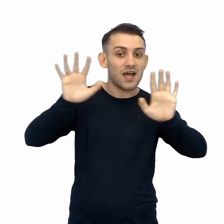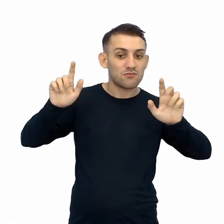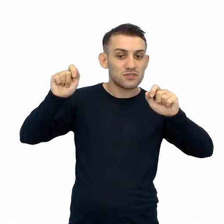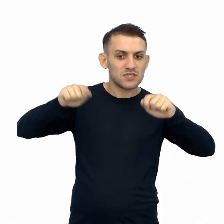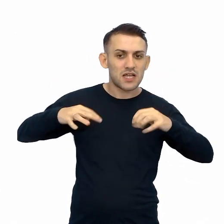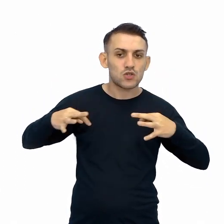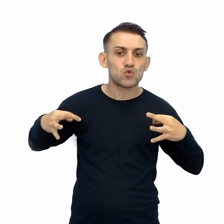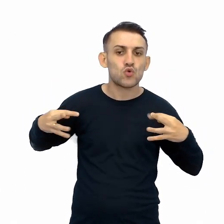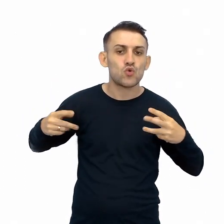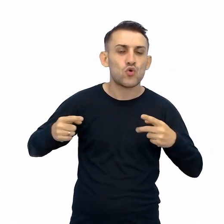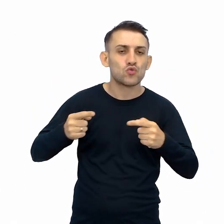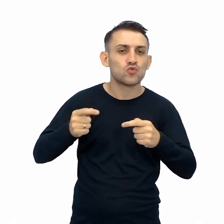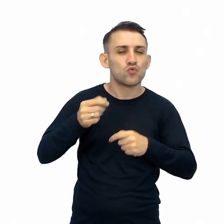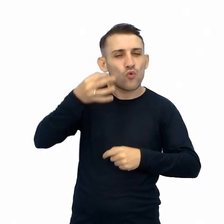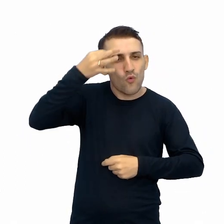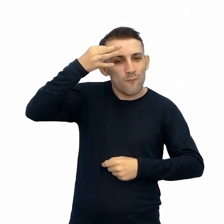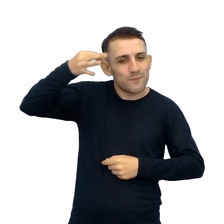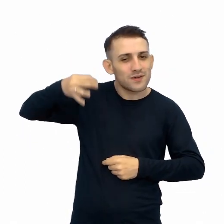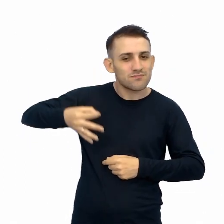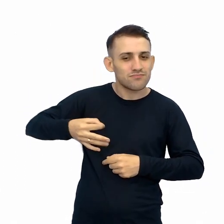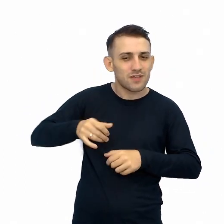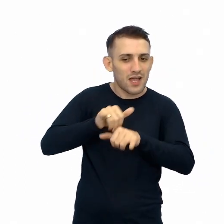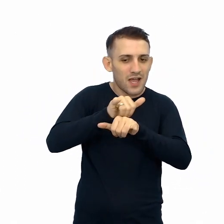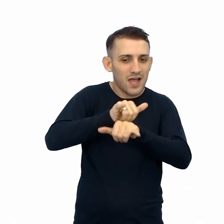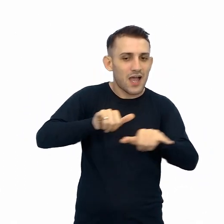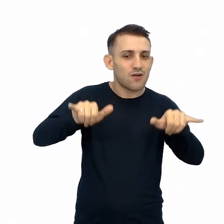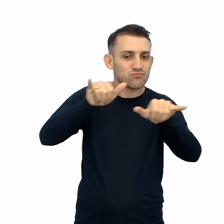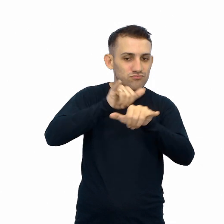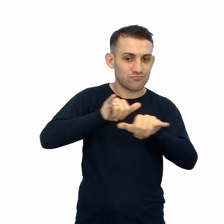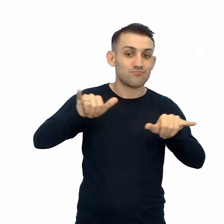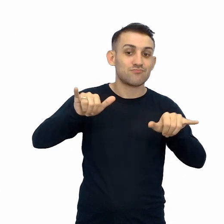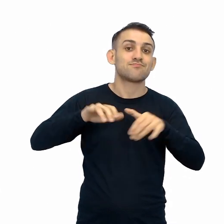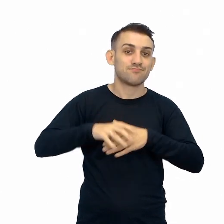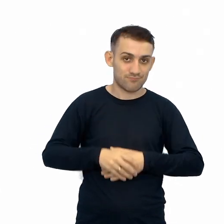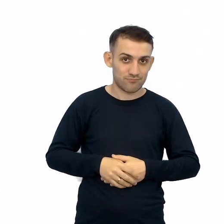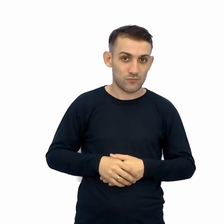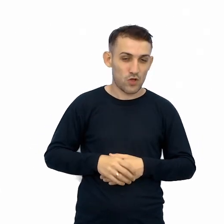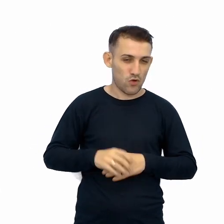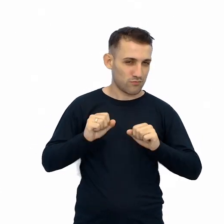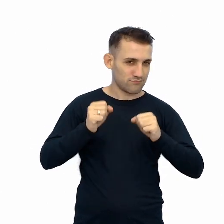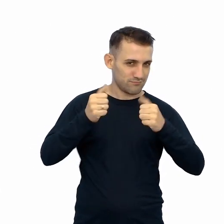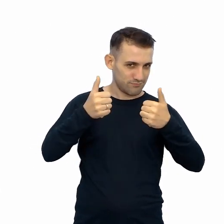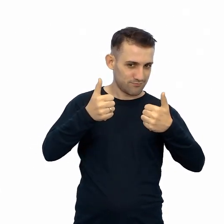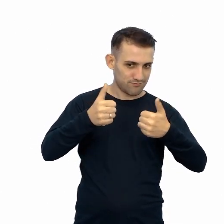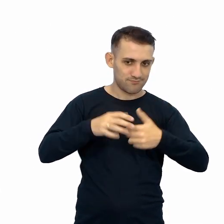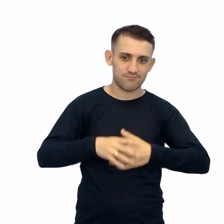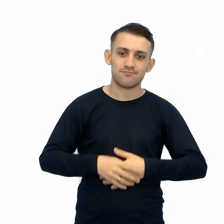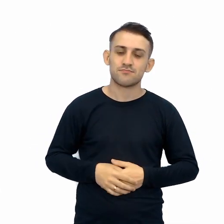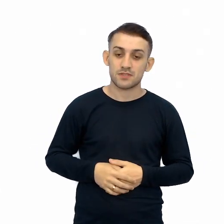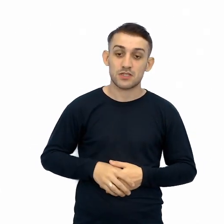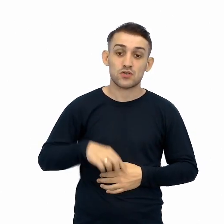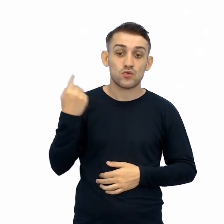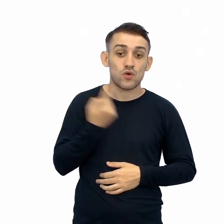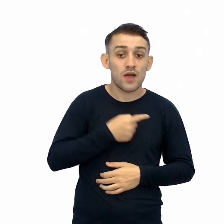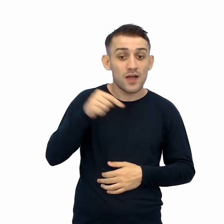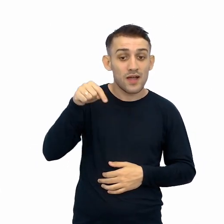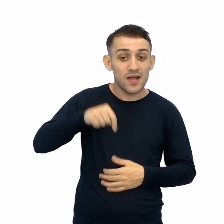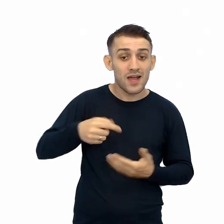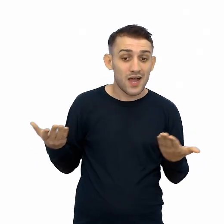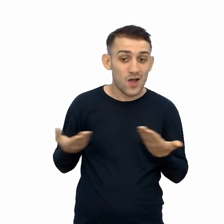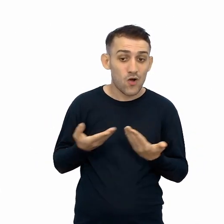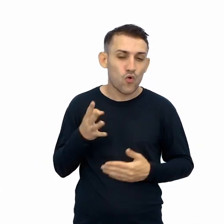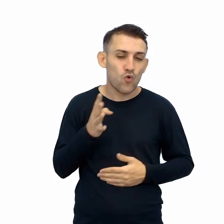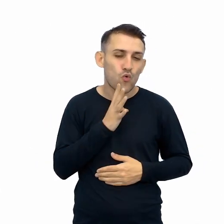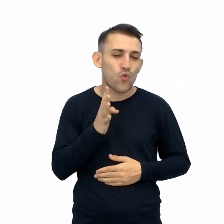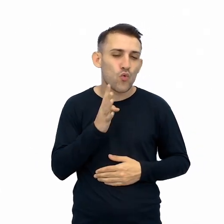todos compreendam a notícia que está sendo falada. Tudo bem? Vamos, então, conhecer mais